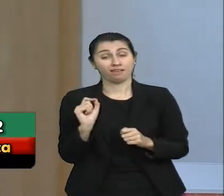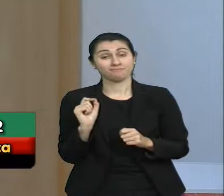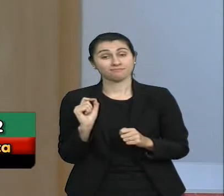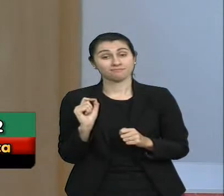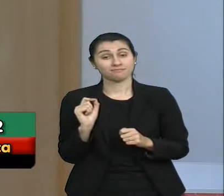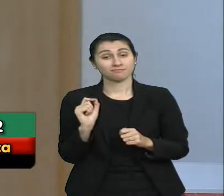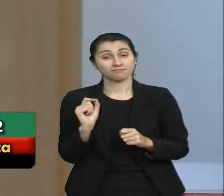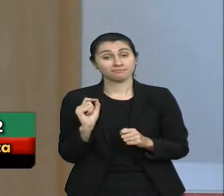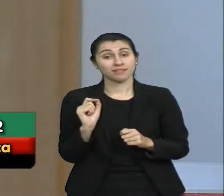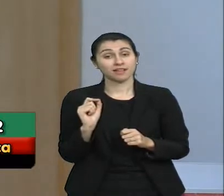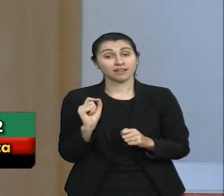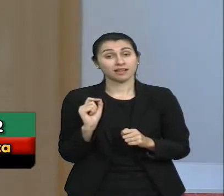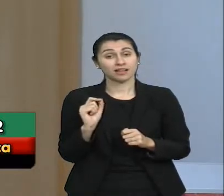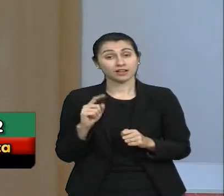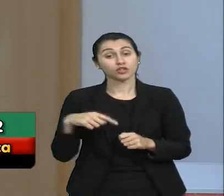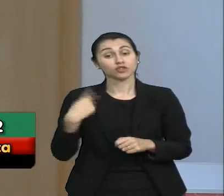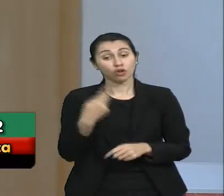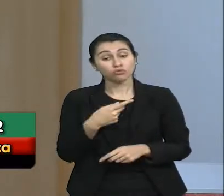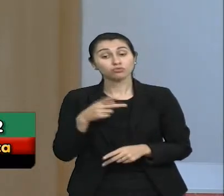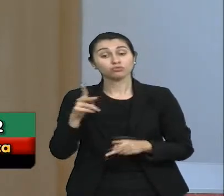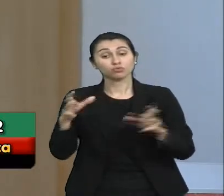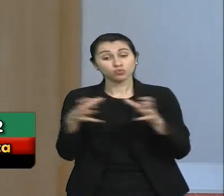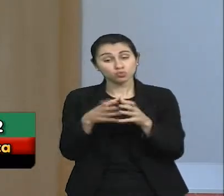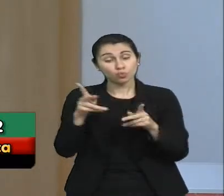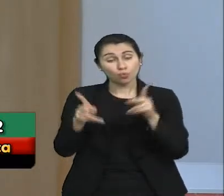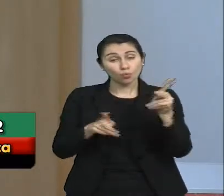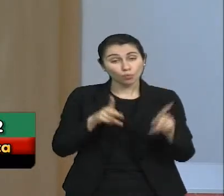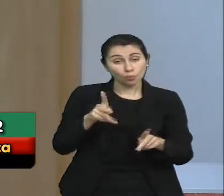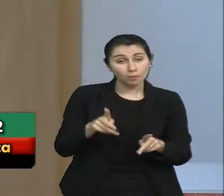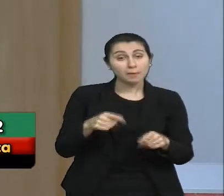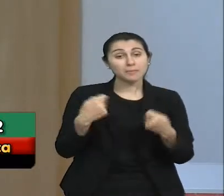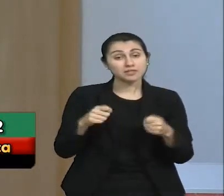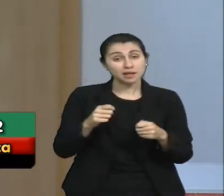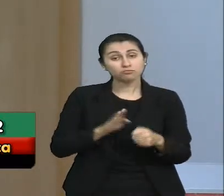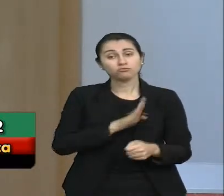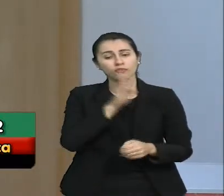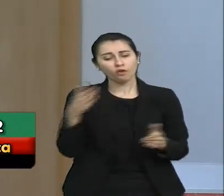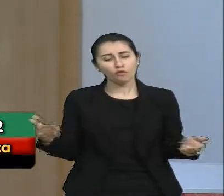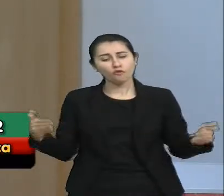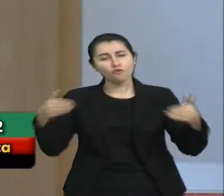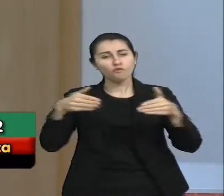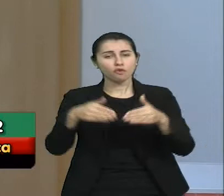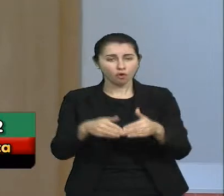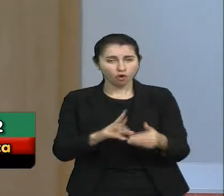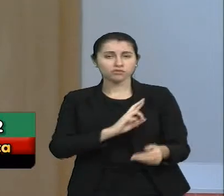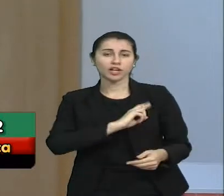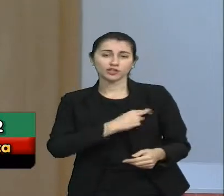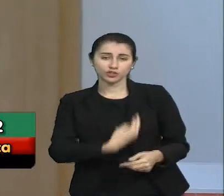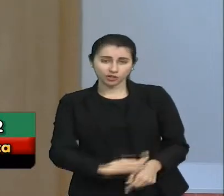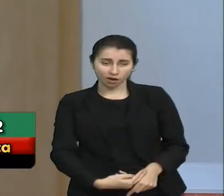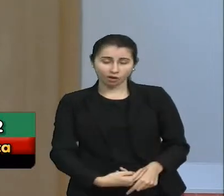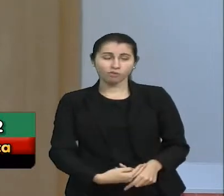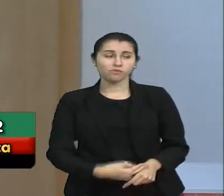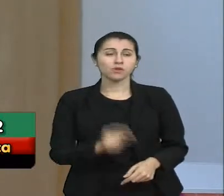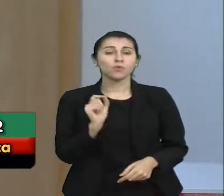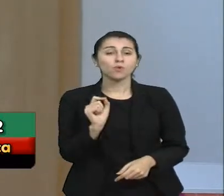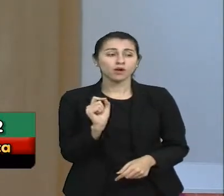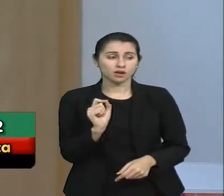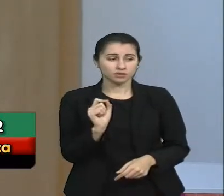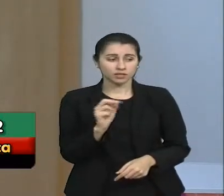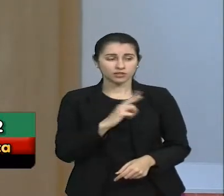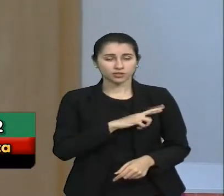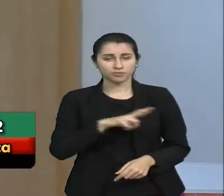Nos povos, nossos povos têm que se unir, chegar no fórum interreligioso, fazer